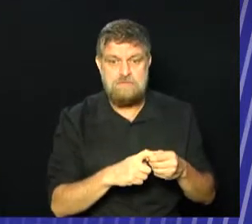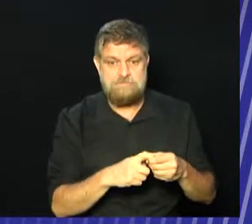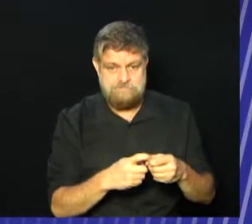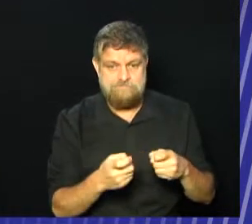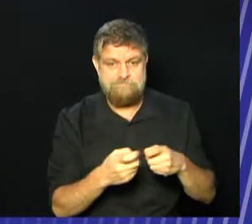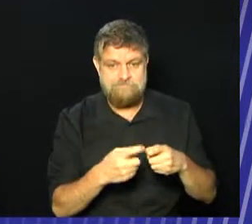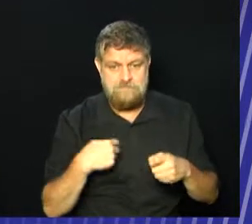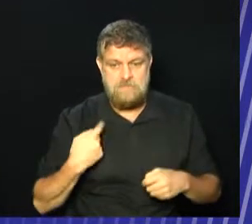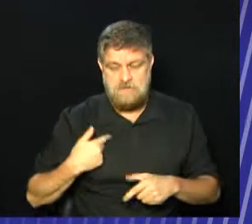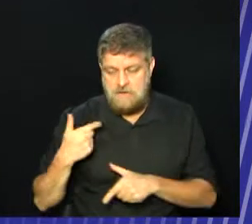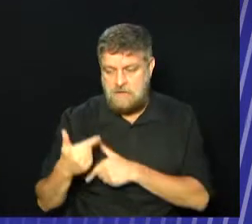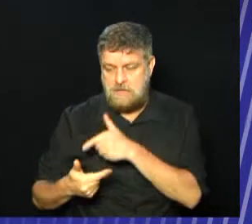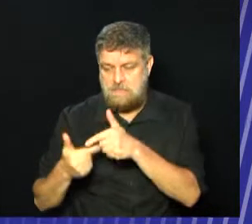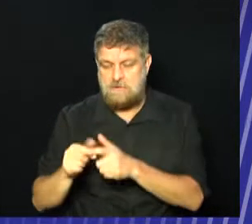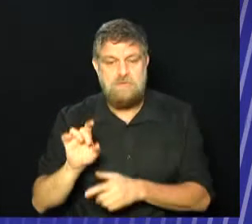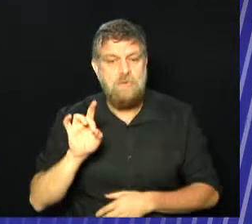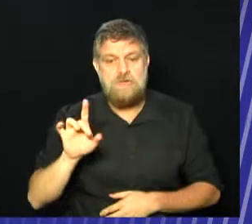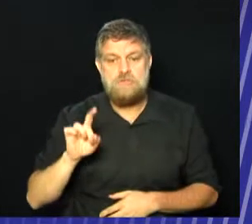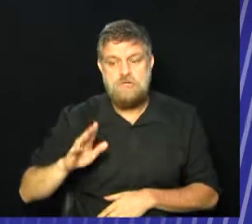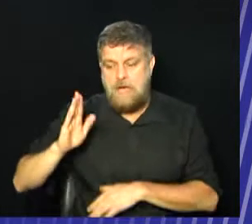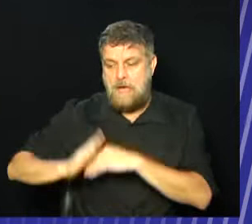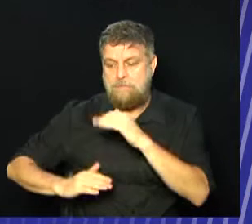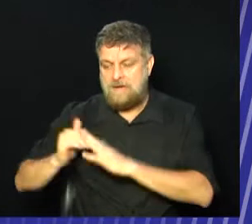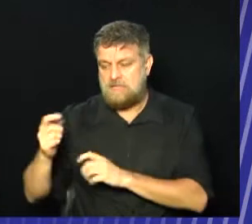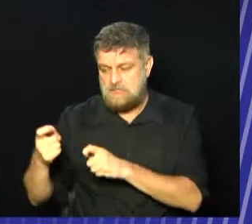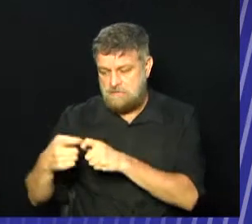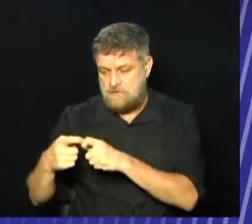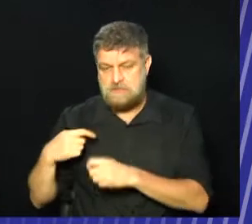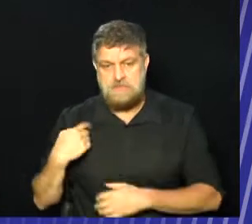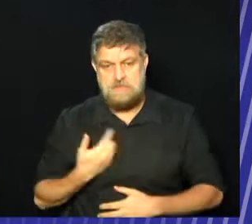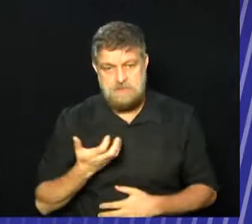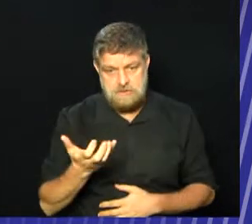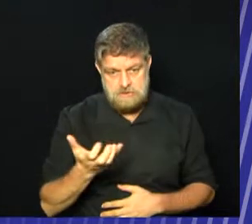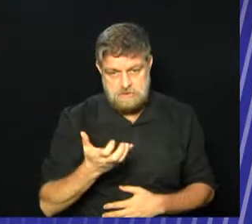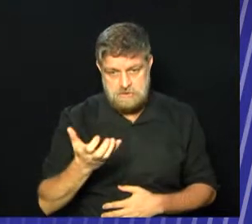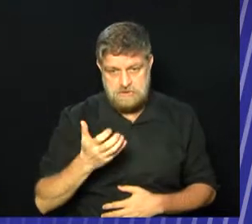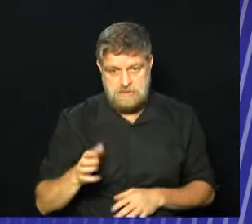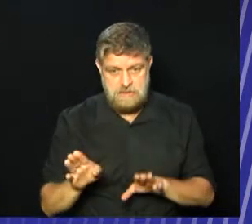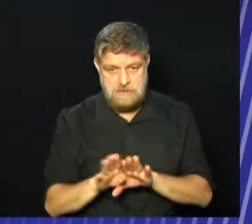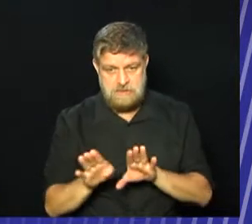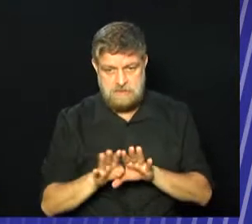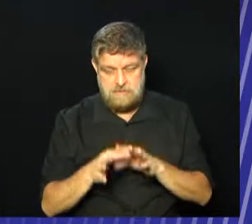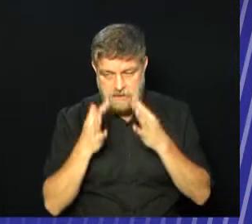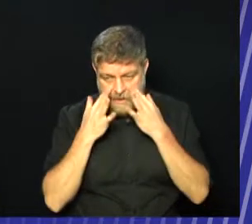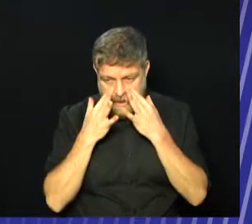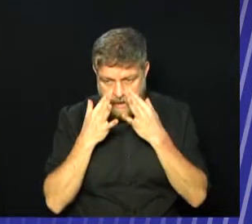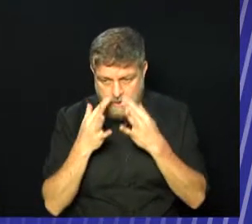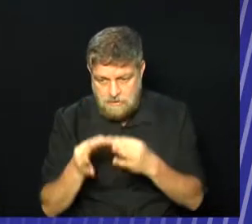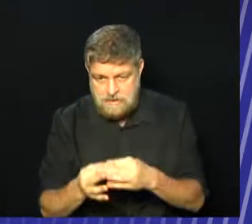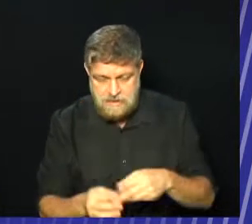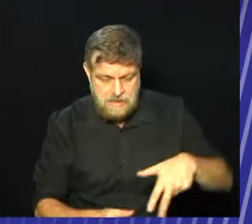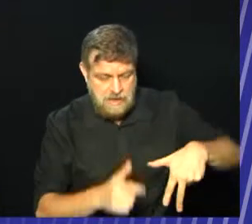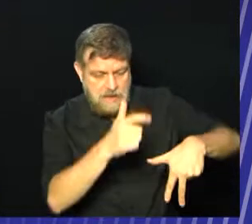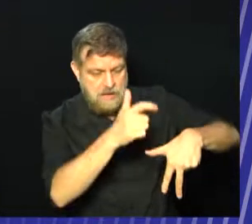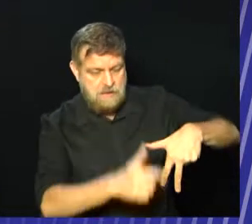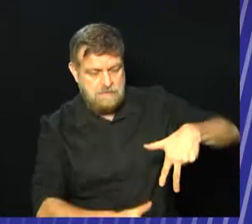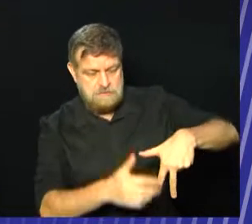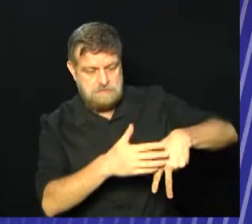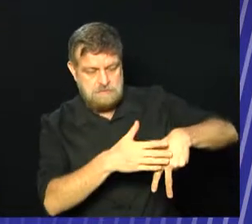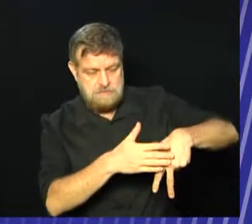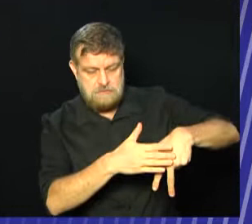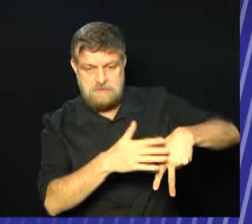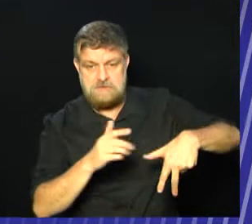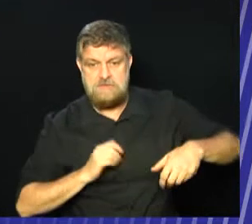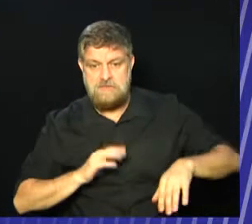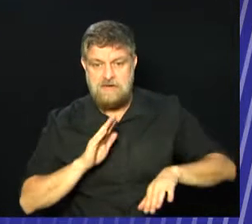do que somente médica. Mas a gente quer, com um olhar diferente para cada paciente, fazer uma